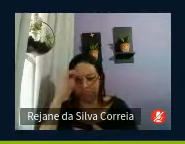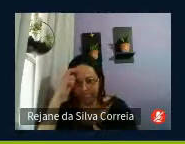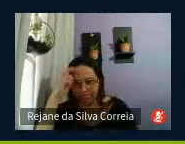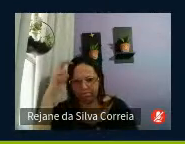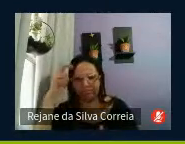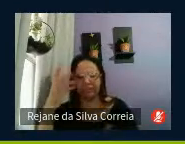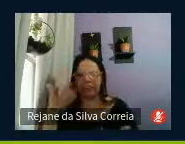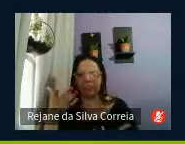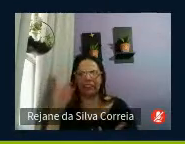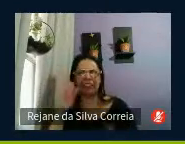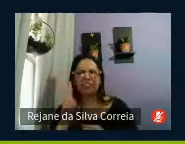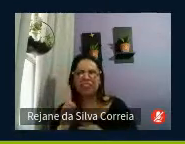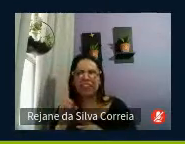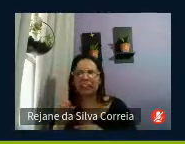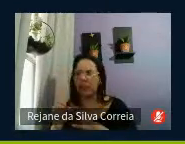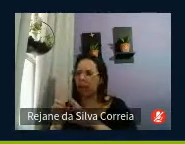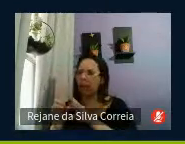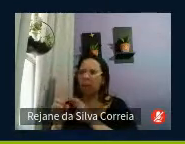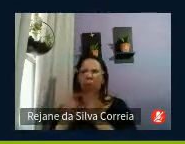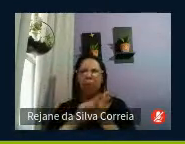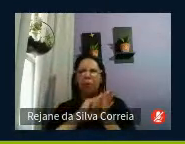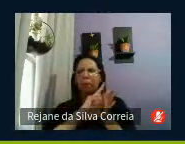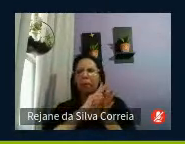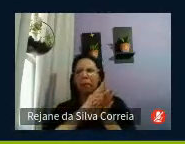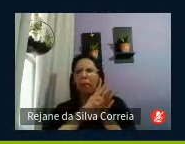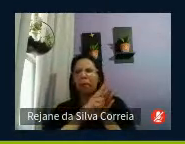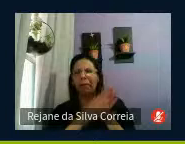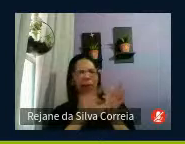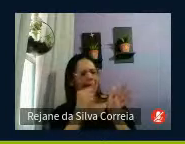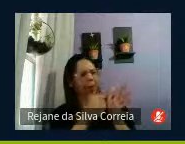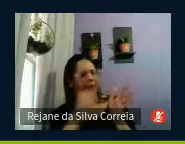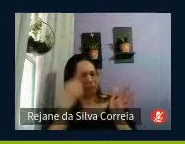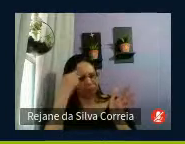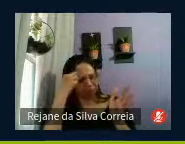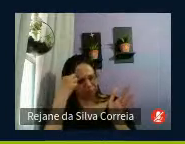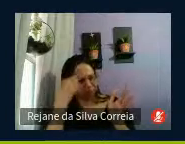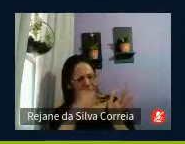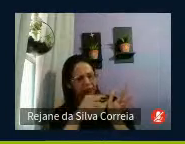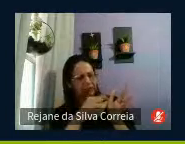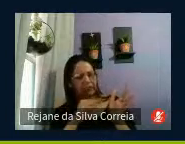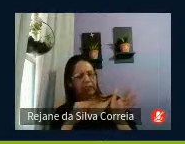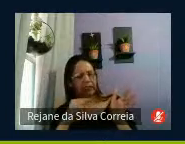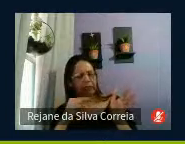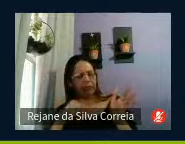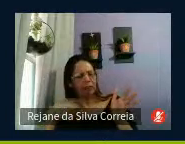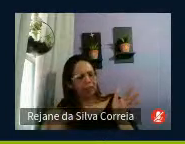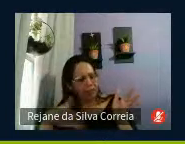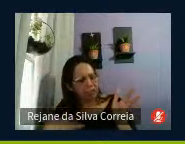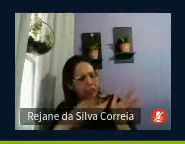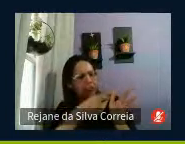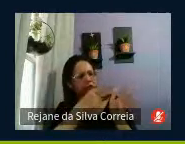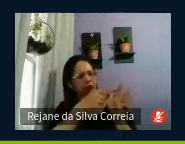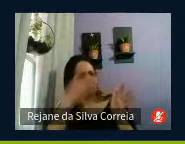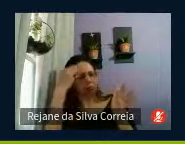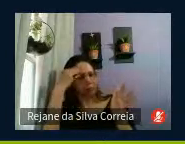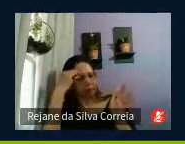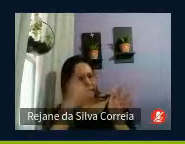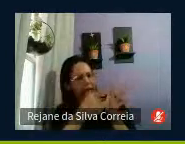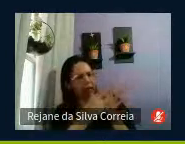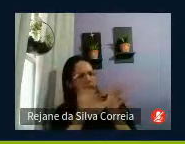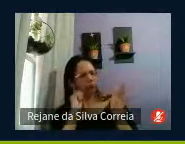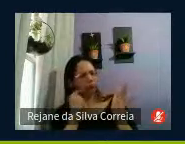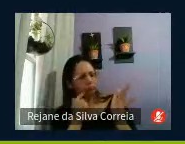mental, várias gamas, né? Várias necessidades. Então, eles acharam por bem criar o nome